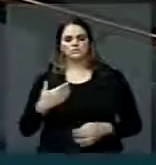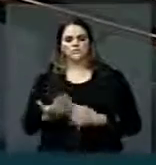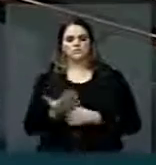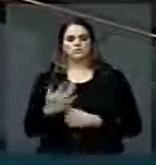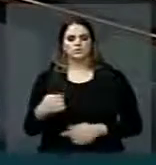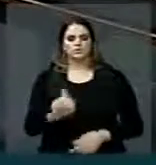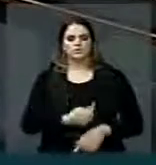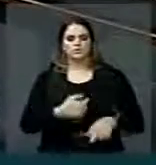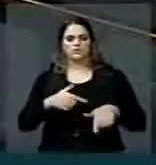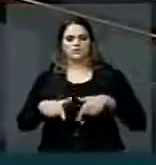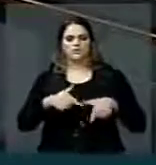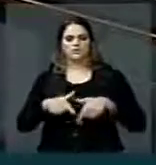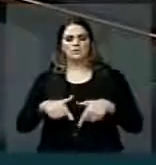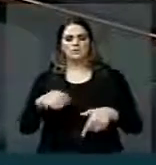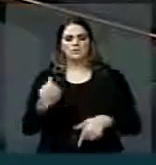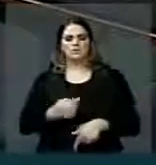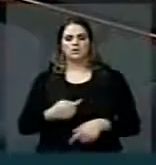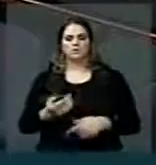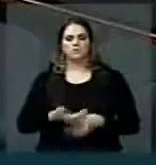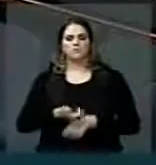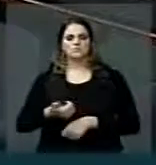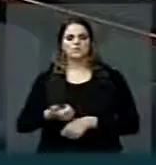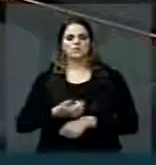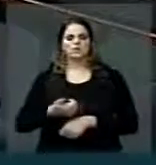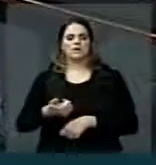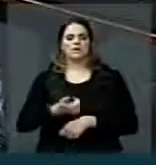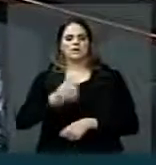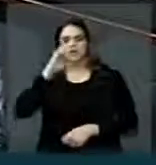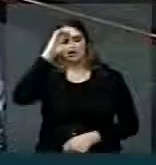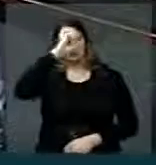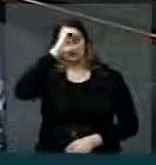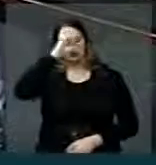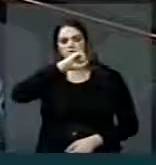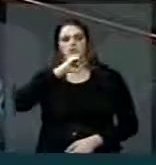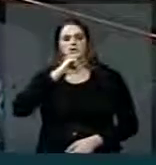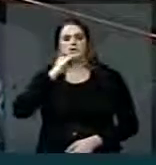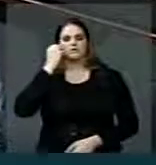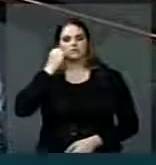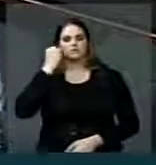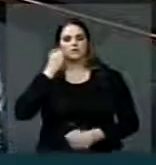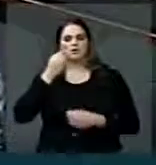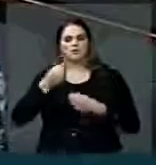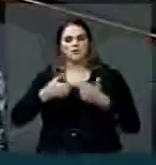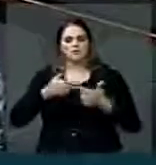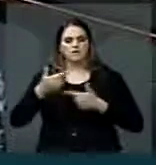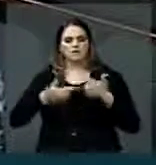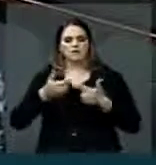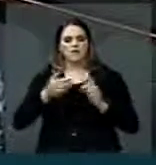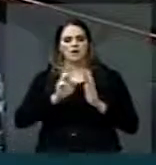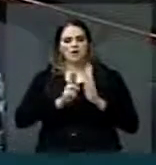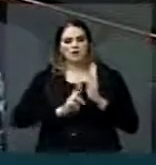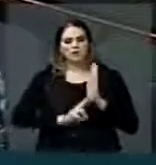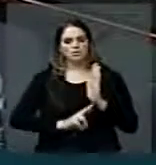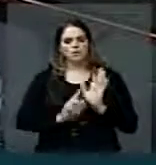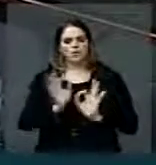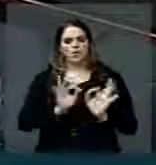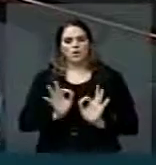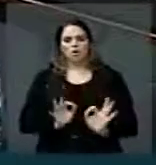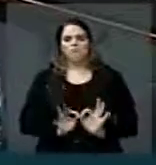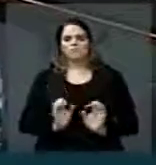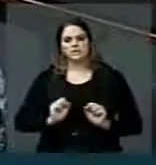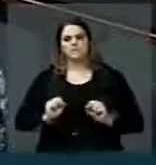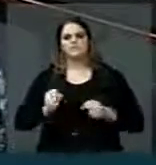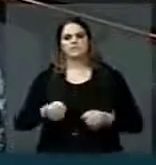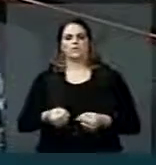gente tenha uma possibilidade de apresentar um relatório à altura daquilo que tem sido o esforço, inclusive